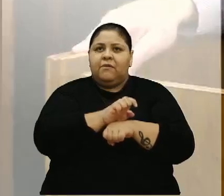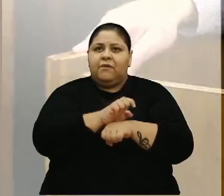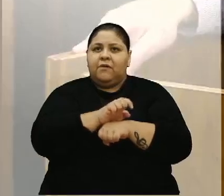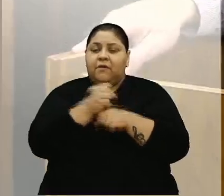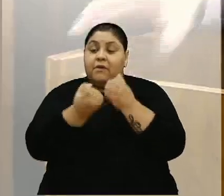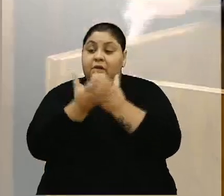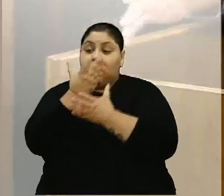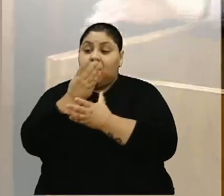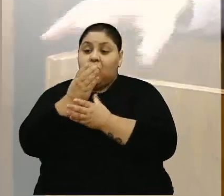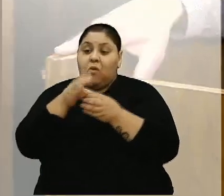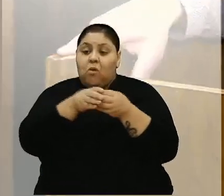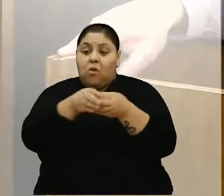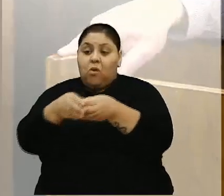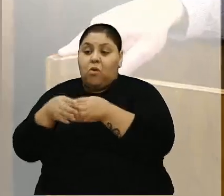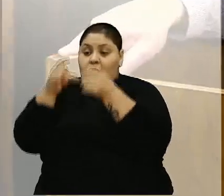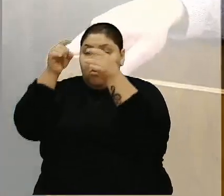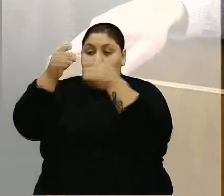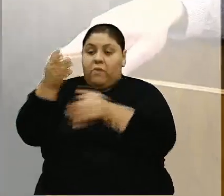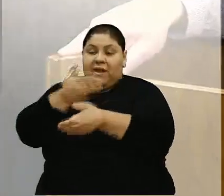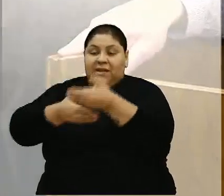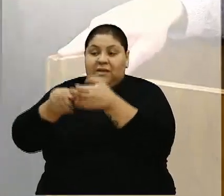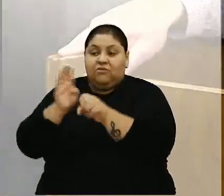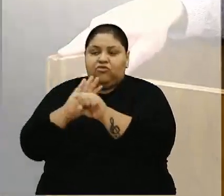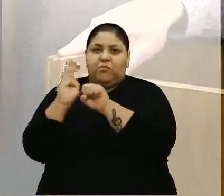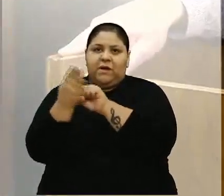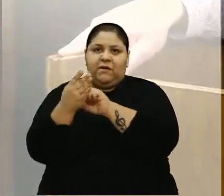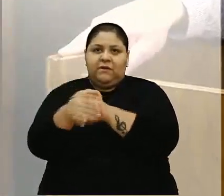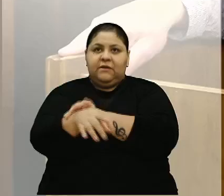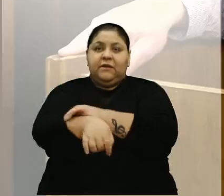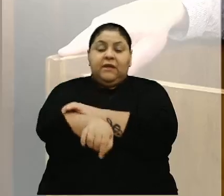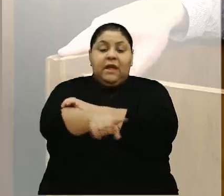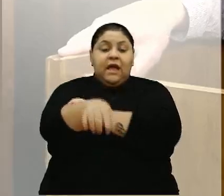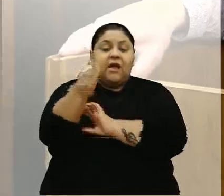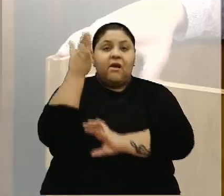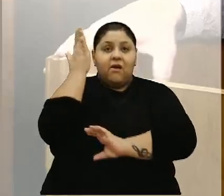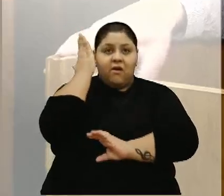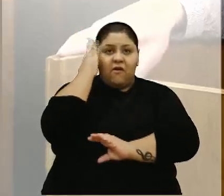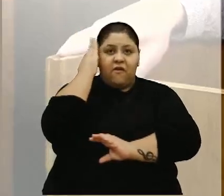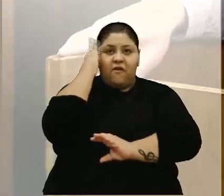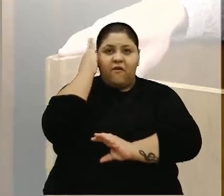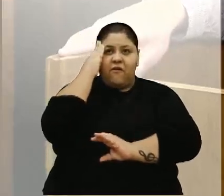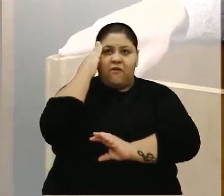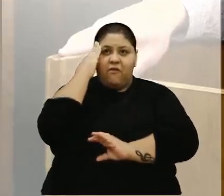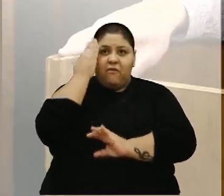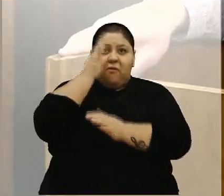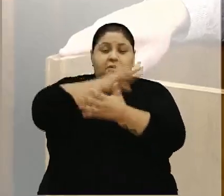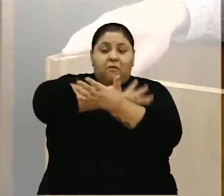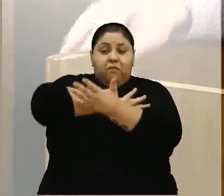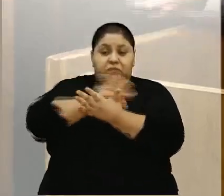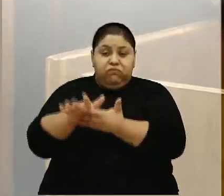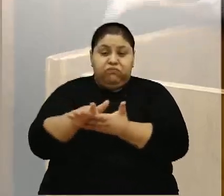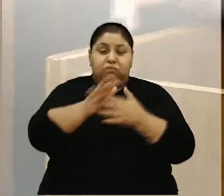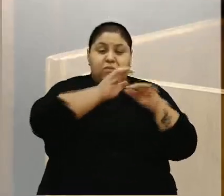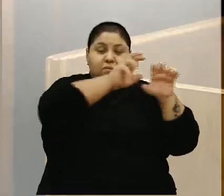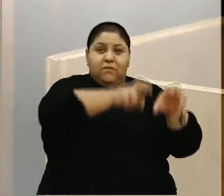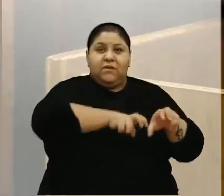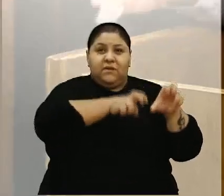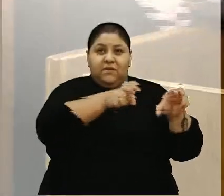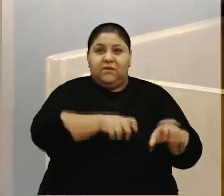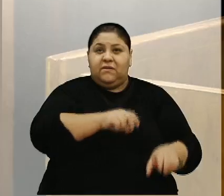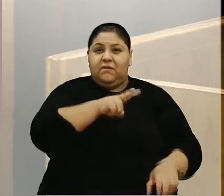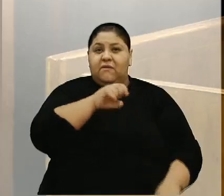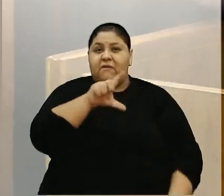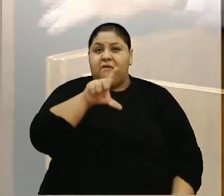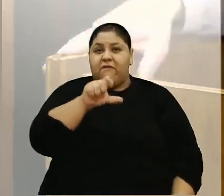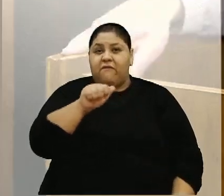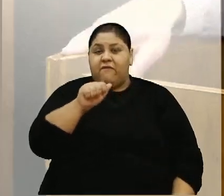coordenadoria especial para atender nossos bairros. A gente sabe o quanto foi devastado o nosso interior, Vila Cristina,